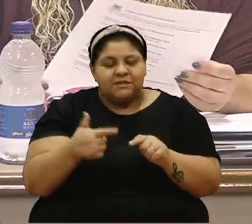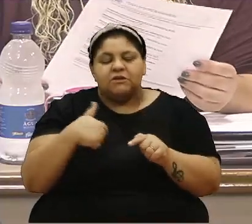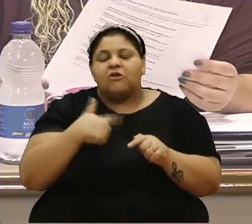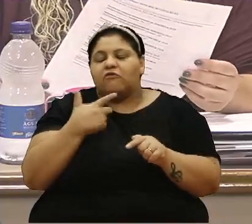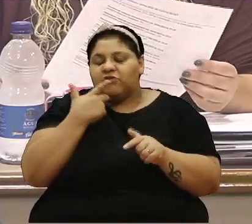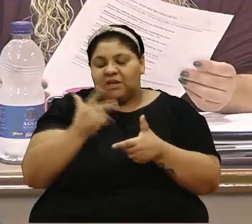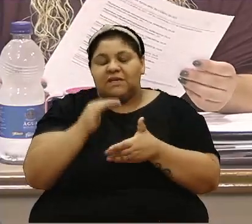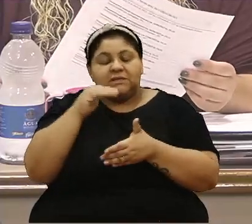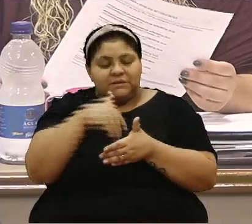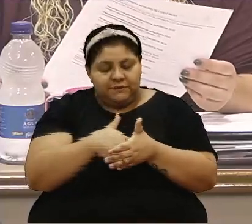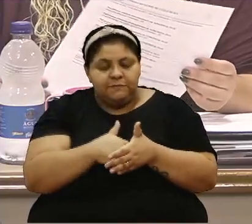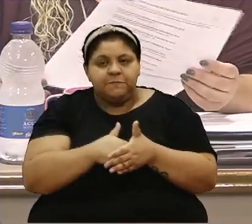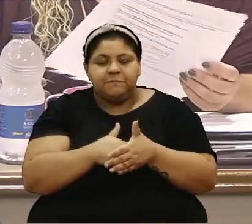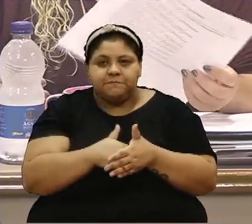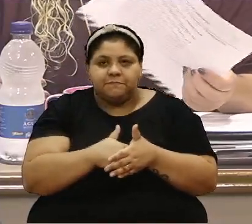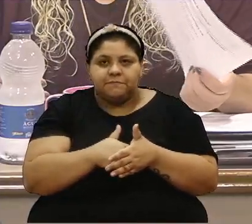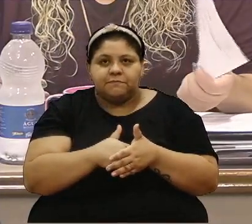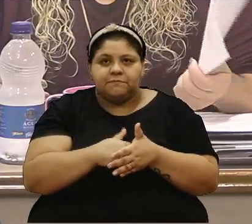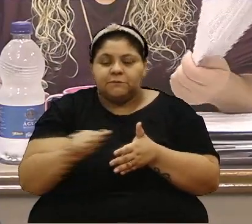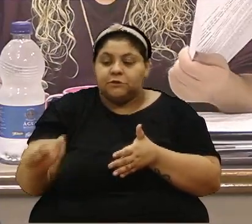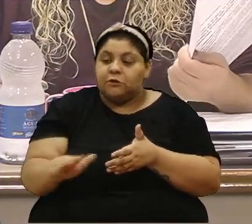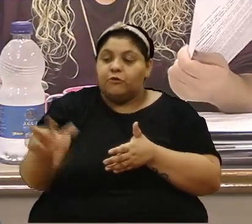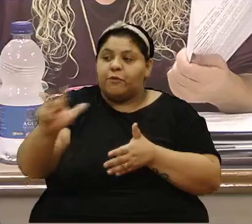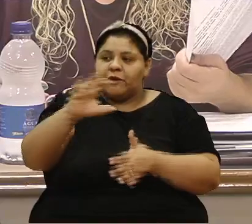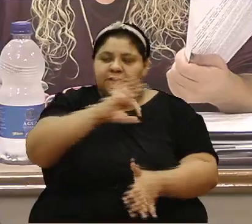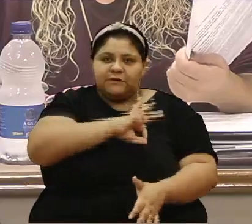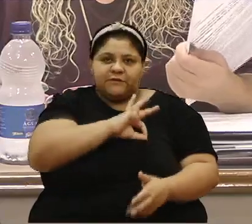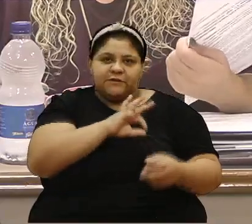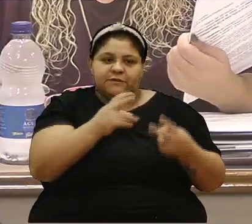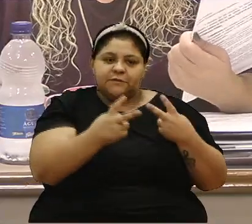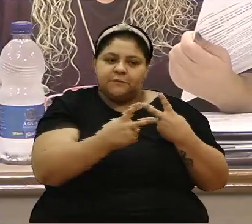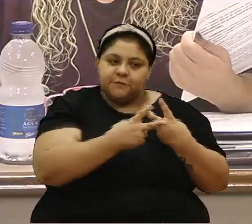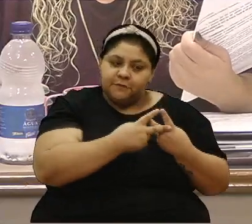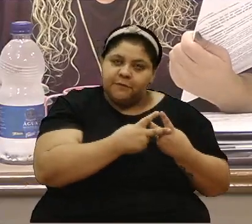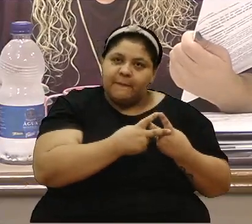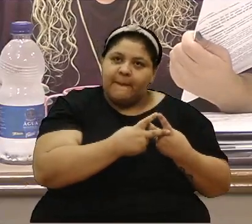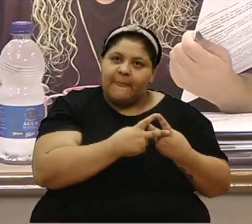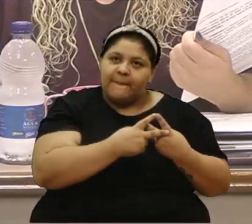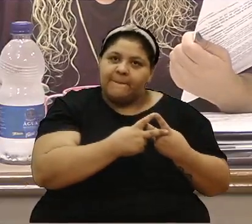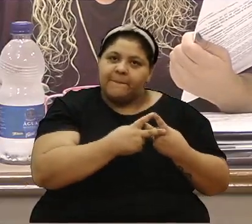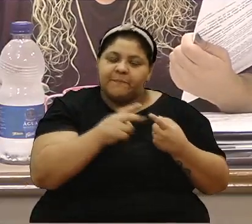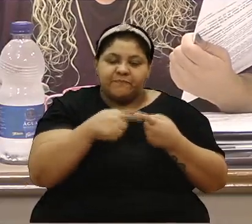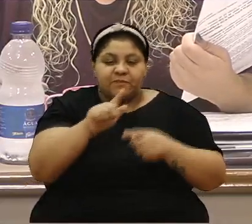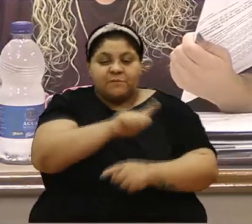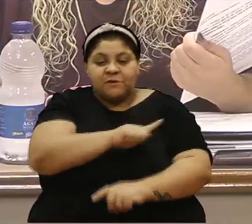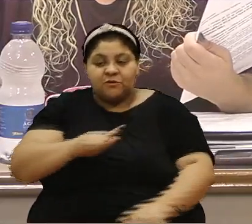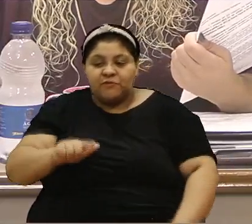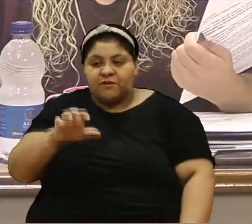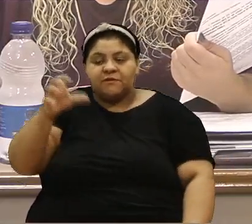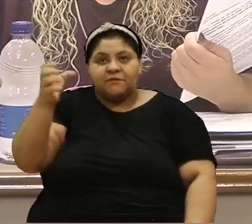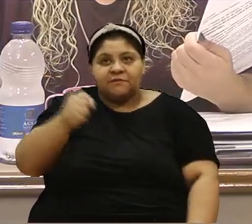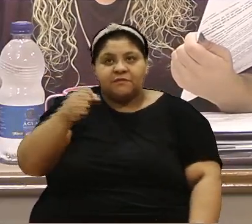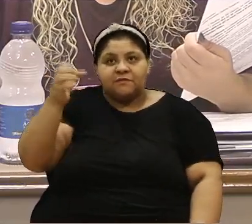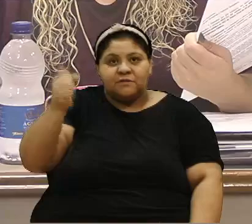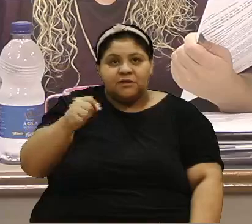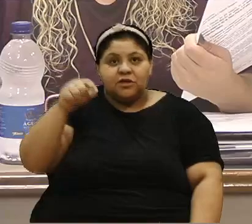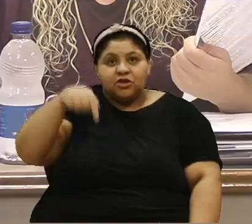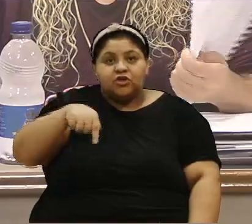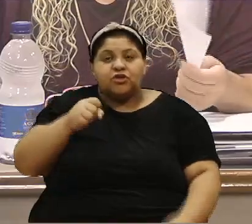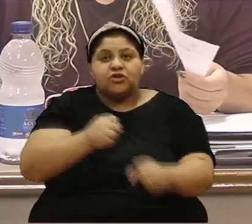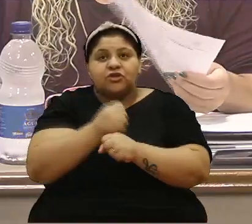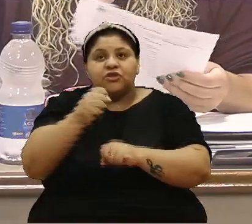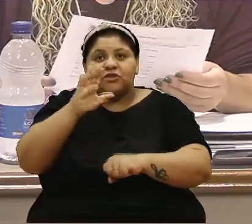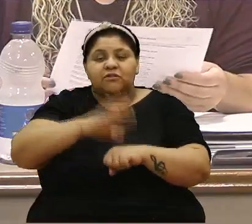sim pela valorização da Polícia Penal. Mas o governador Eduardo Leite, só esse ano foram mais